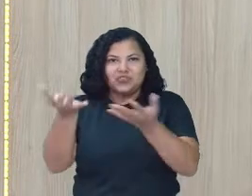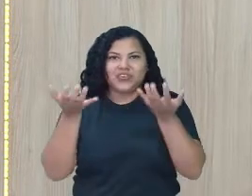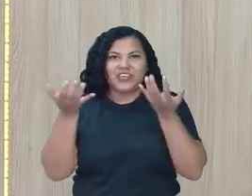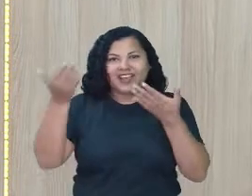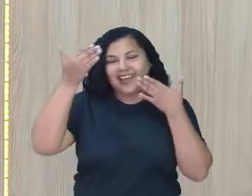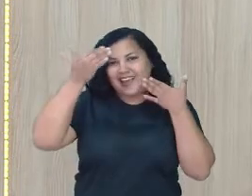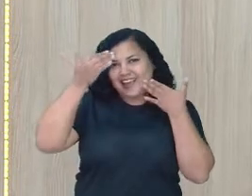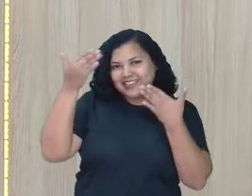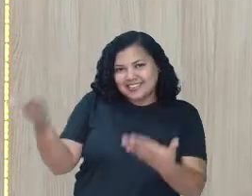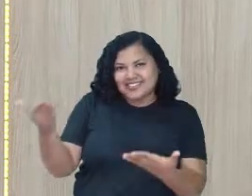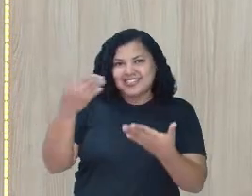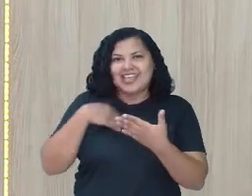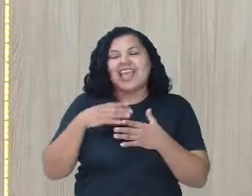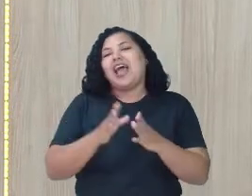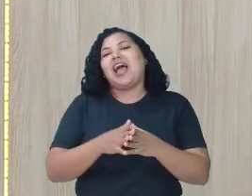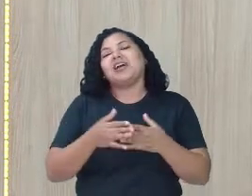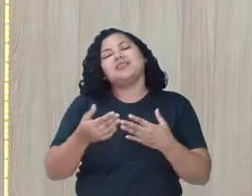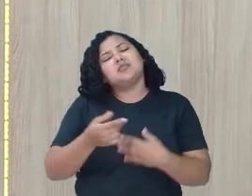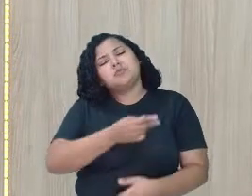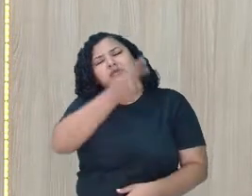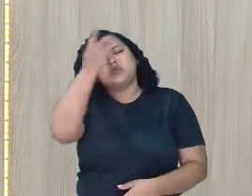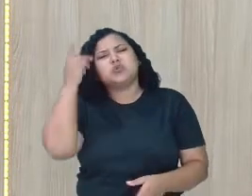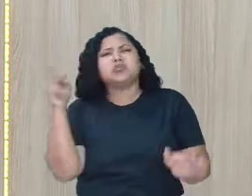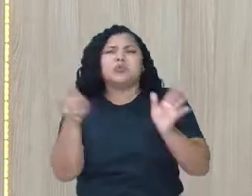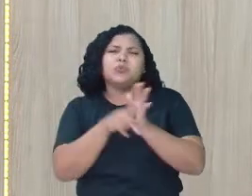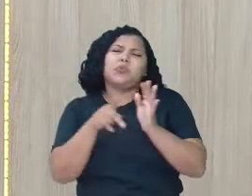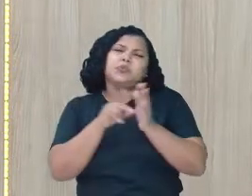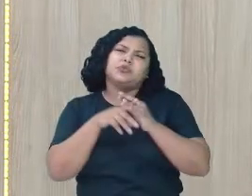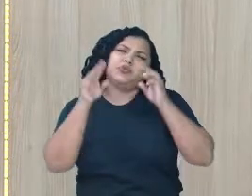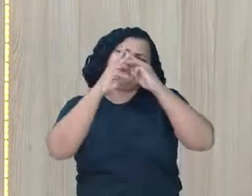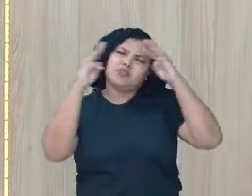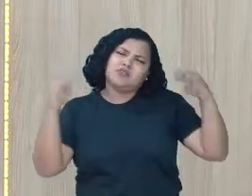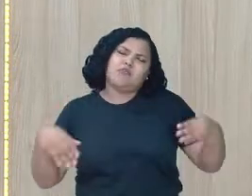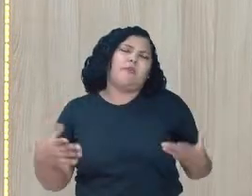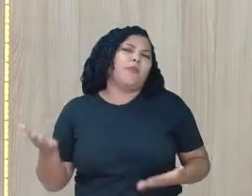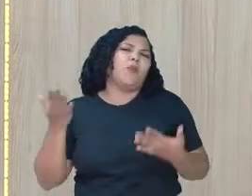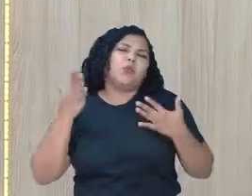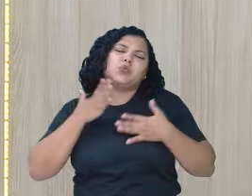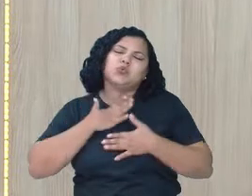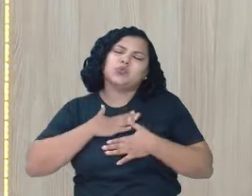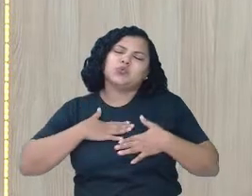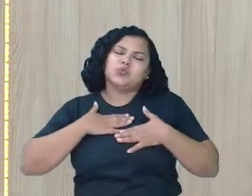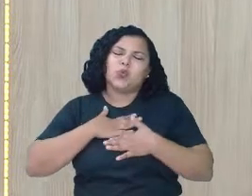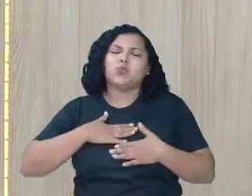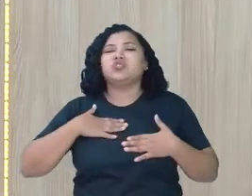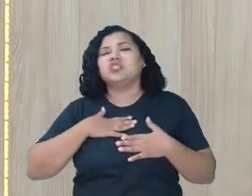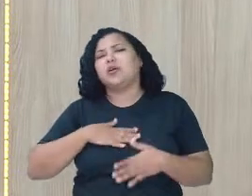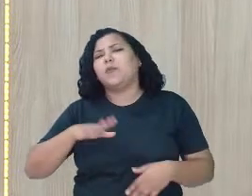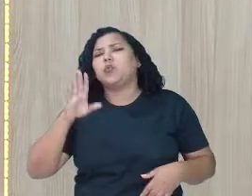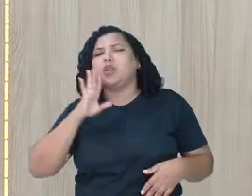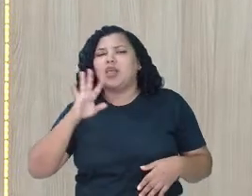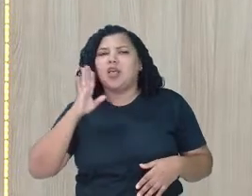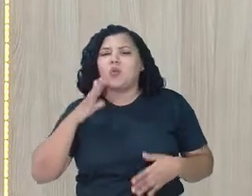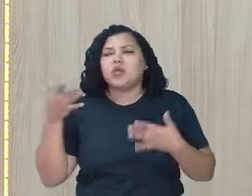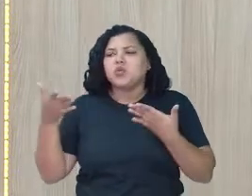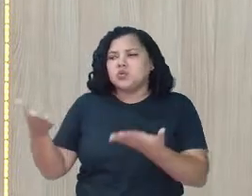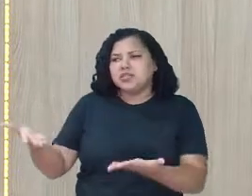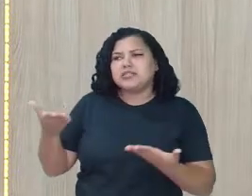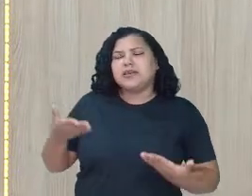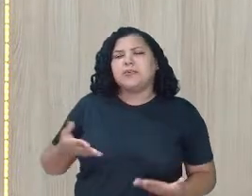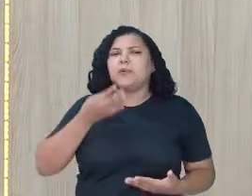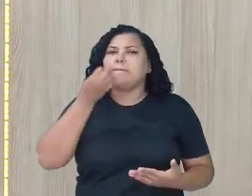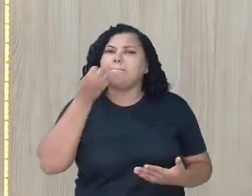agradecer, né, ao pessoal do museu, que foi muito bacana, que recebeu a gente super bem. Demais, né?